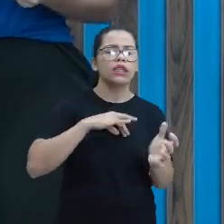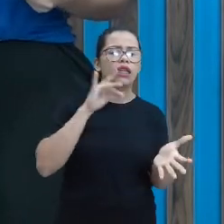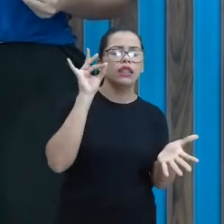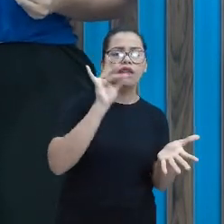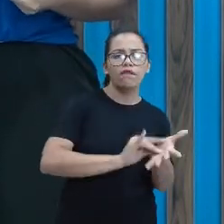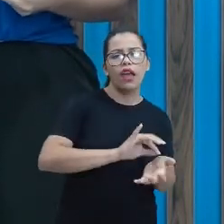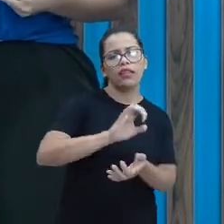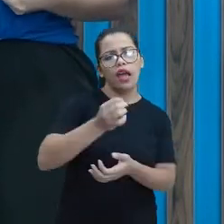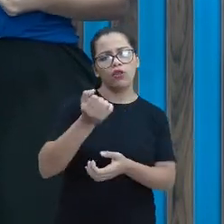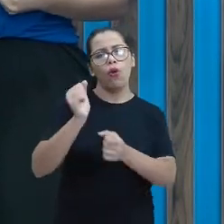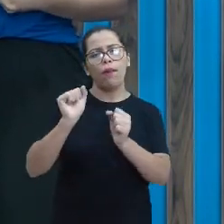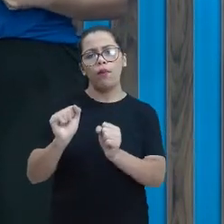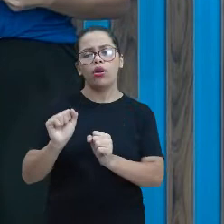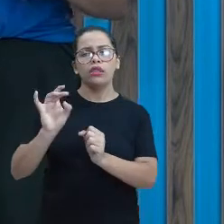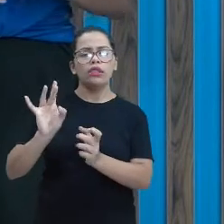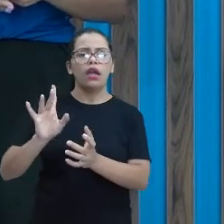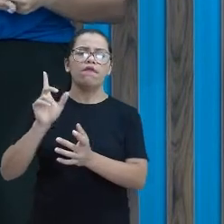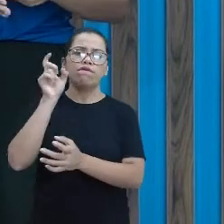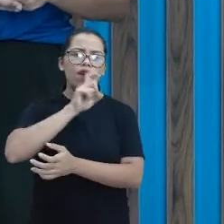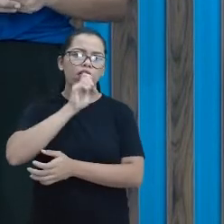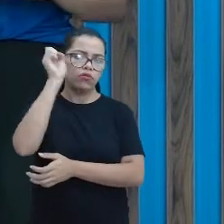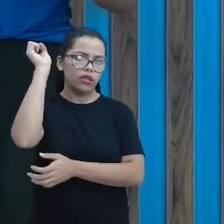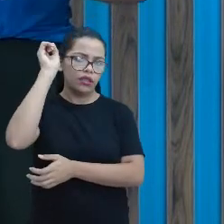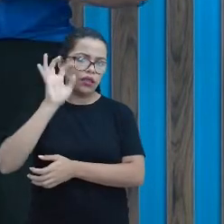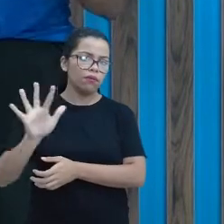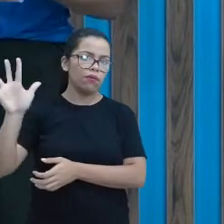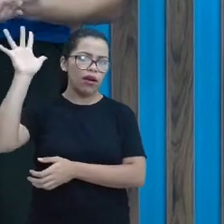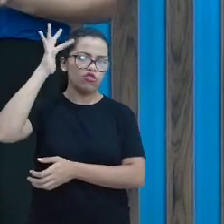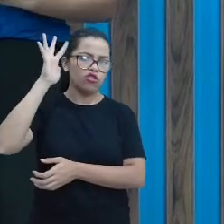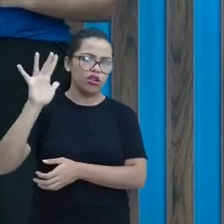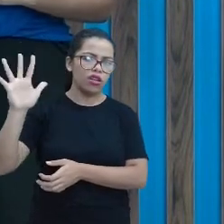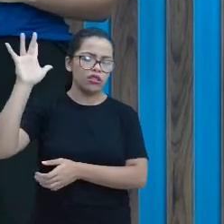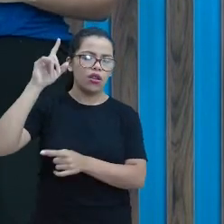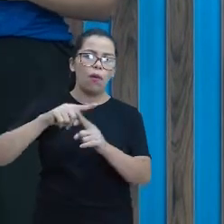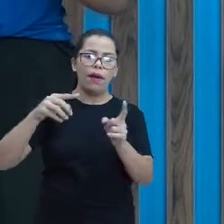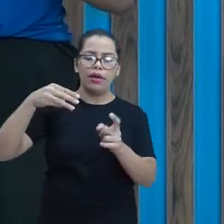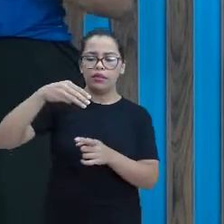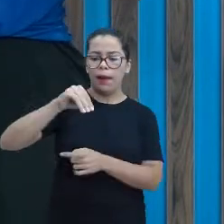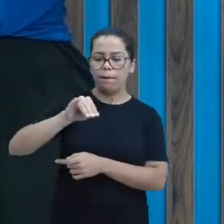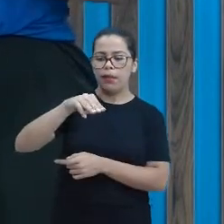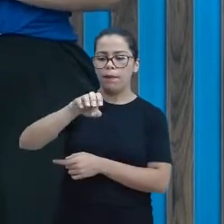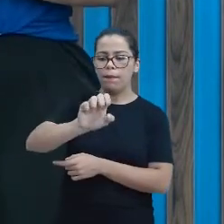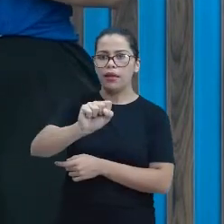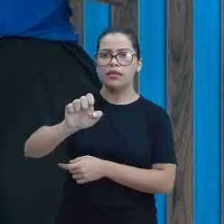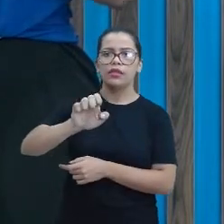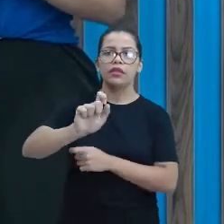também um pouco mais imaginativa. Mas essa mímese é uma reprodução, mas não uma